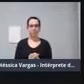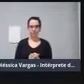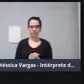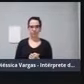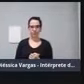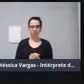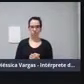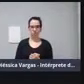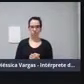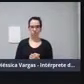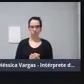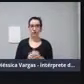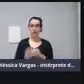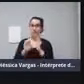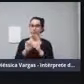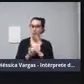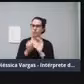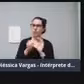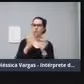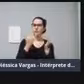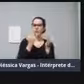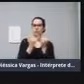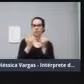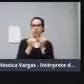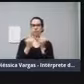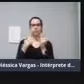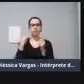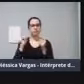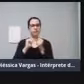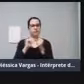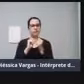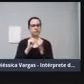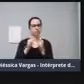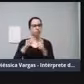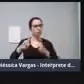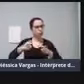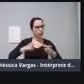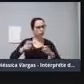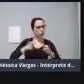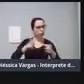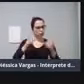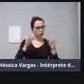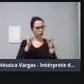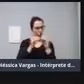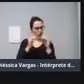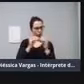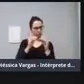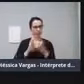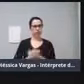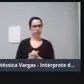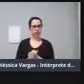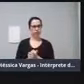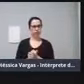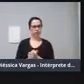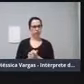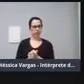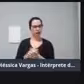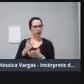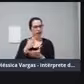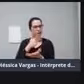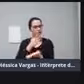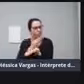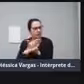Bom, após todas essas atividades, então, a gente realizou o jogo didático, que é o que deu, então, origem ao livro. E esse jogo